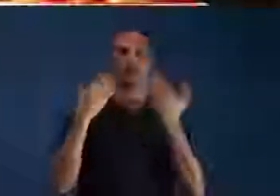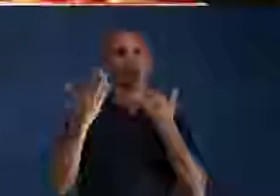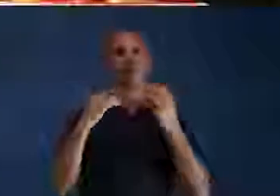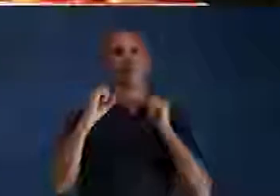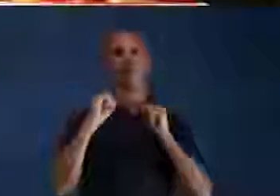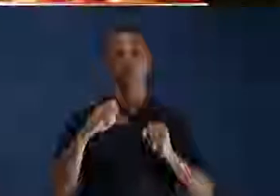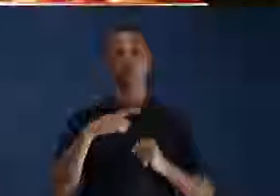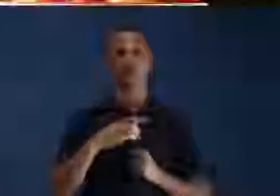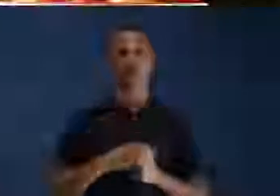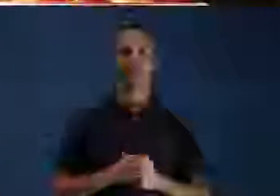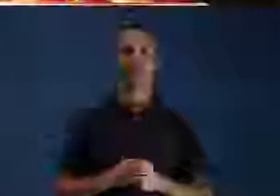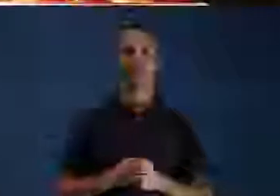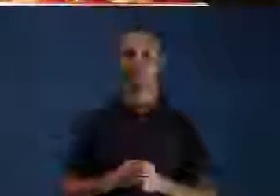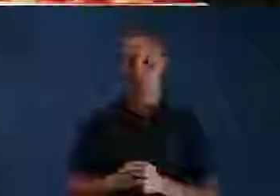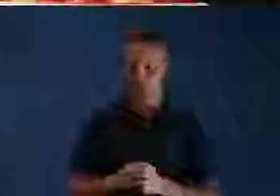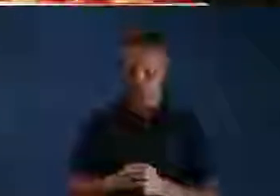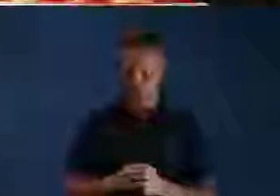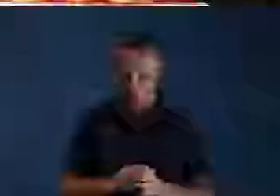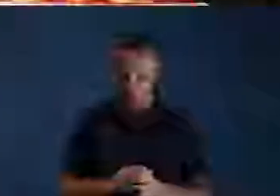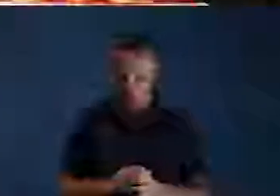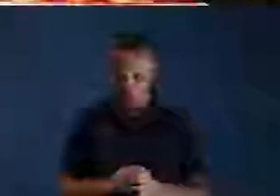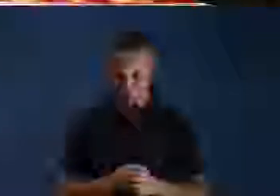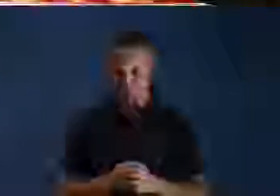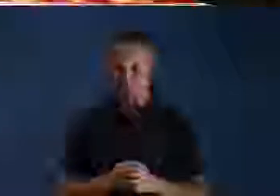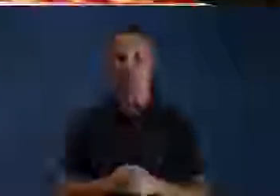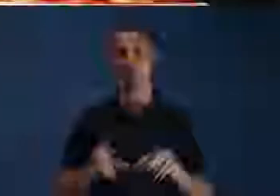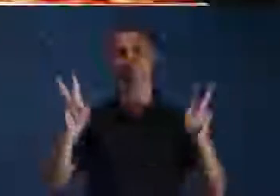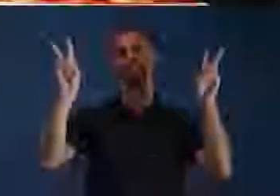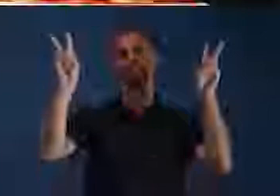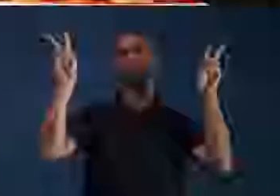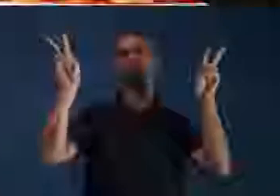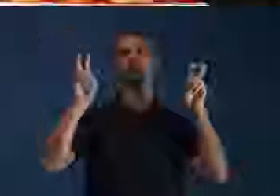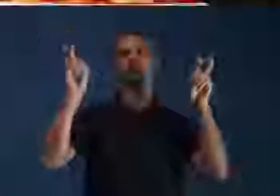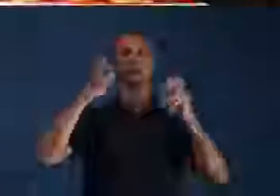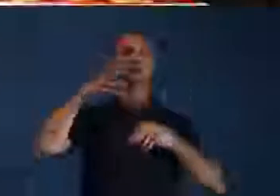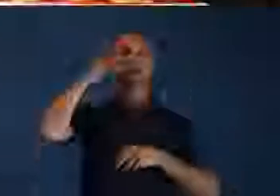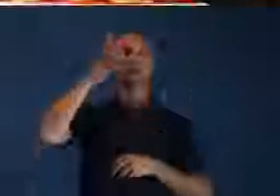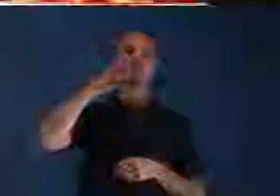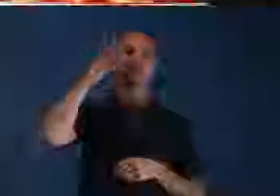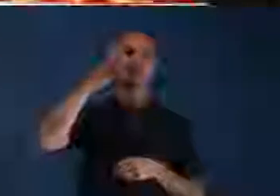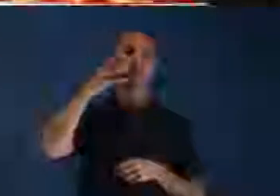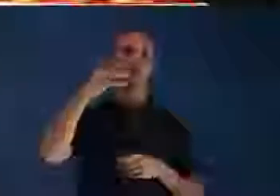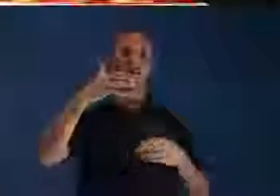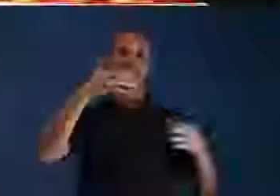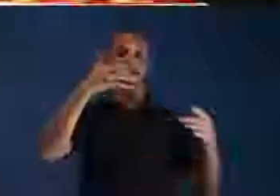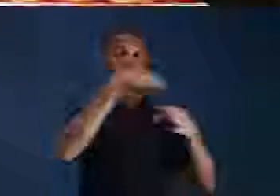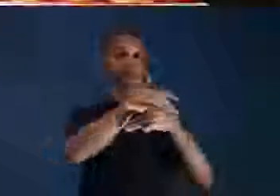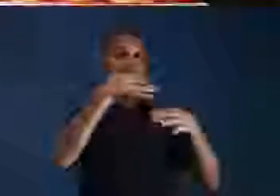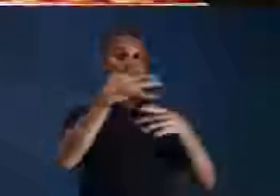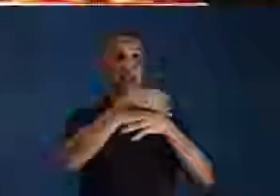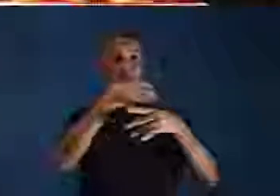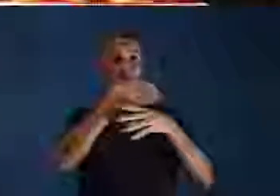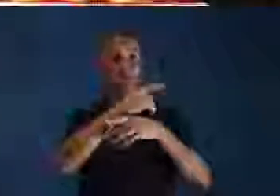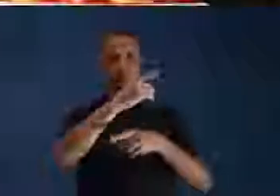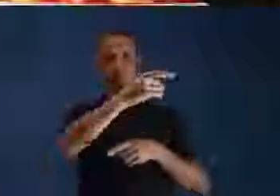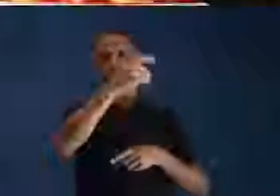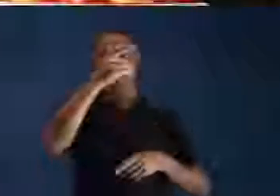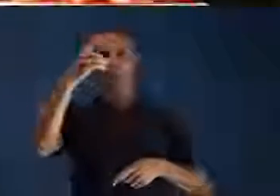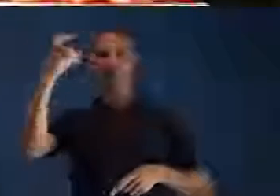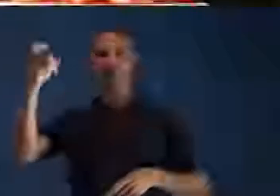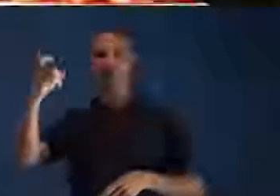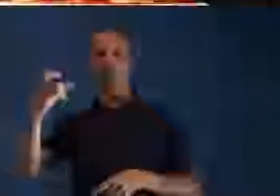pouquinho. Eu intitulei essa palestra Cidades e os Crimes na Literatura Criminal